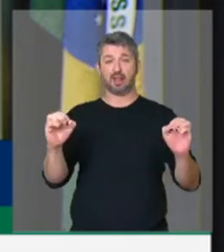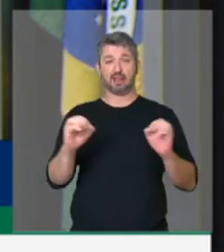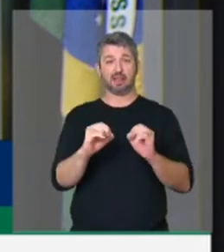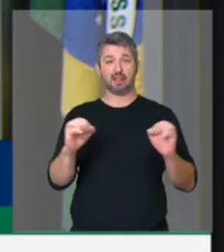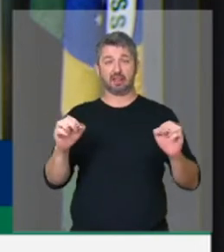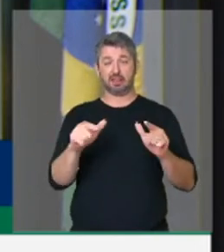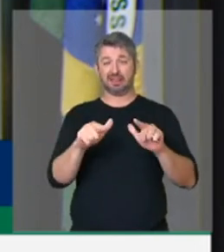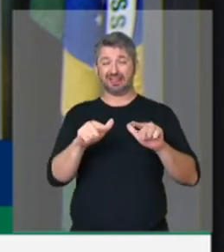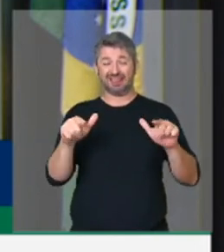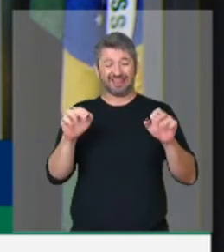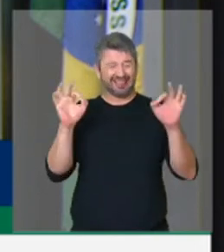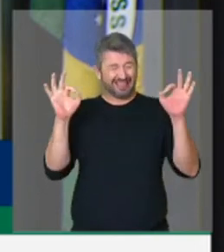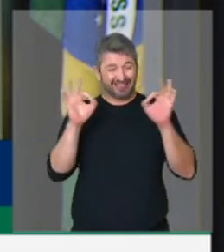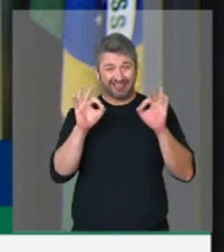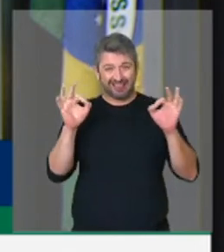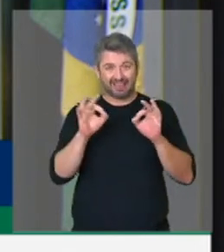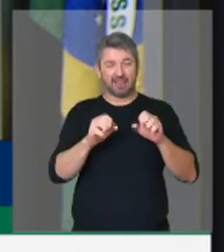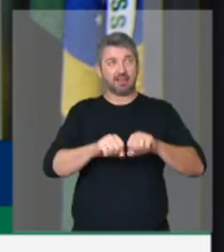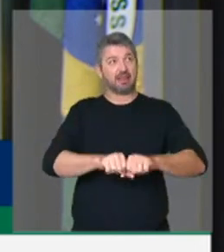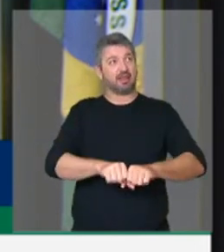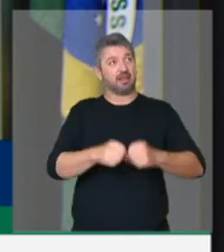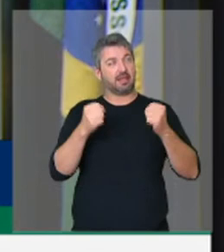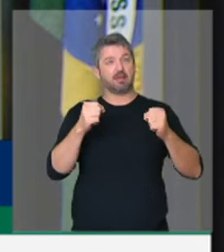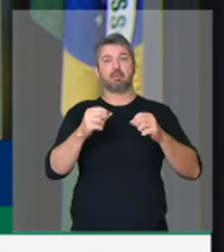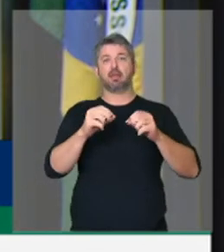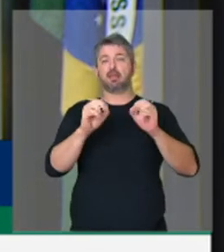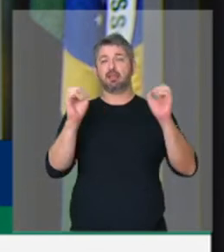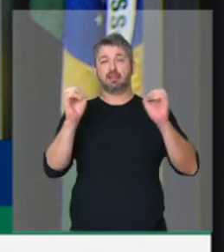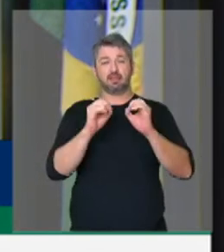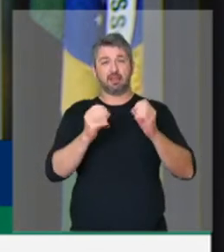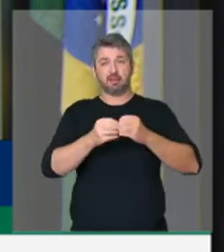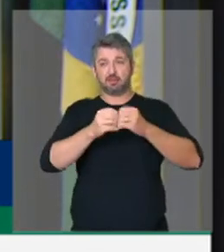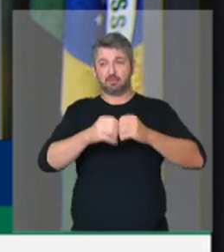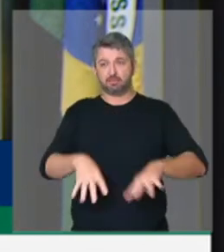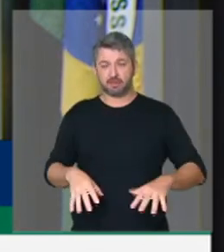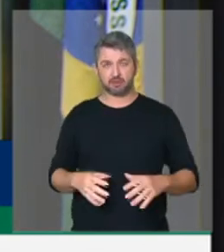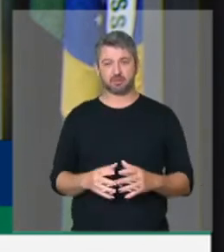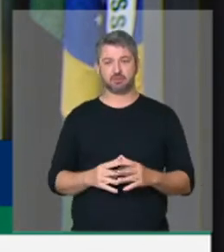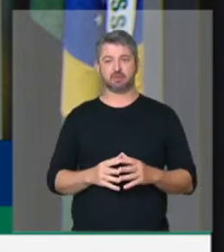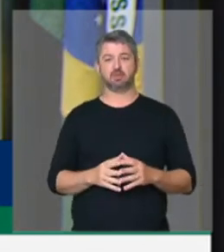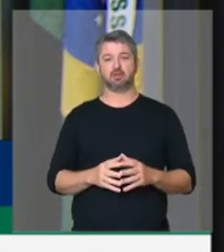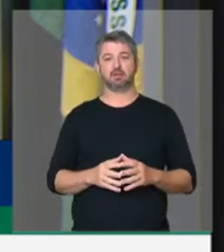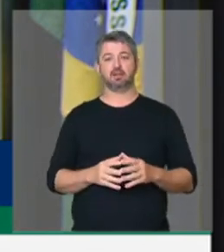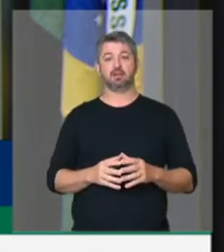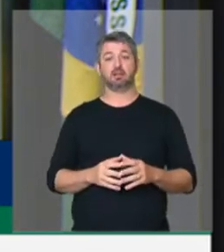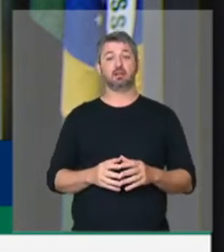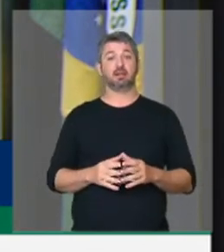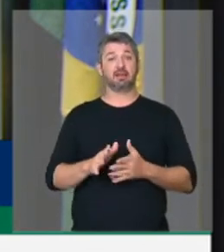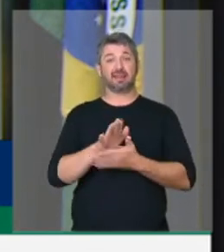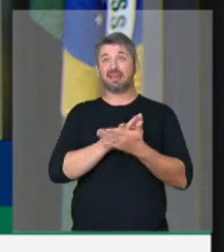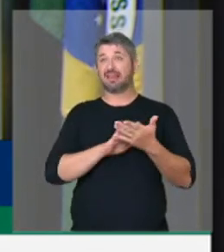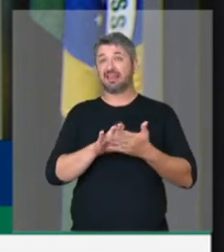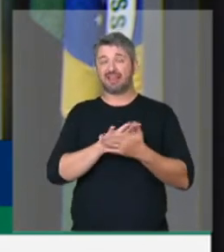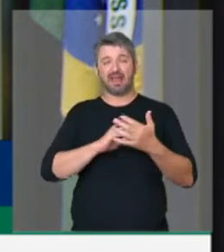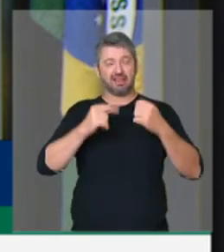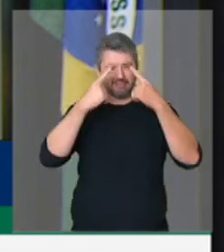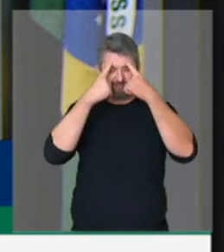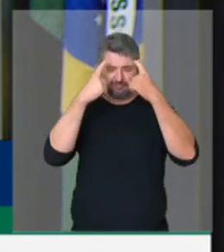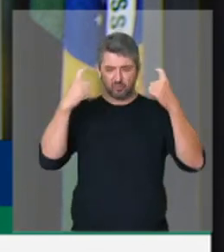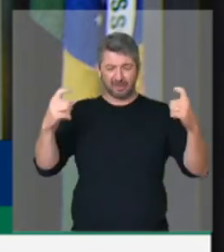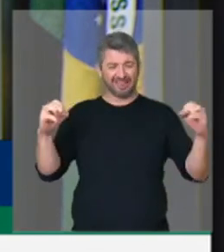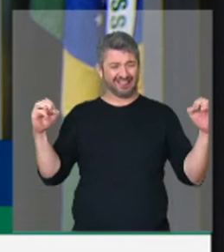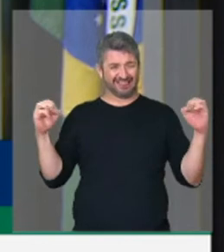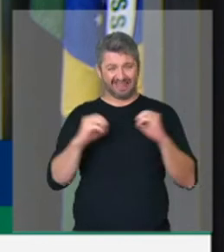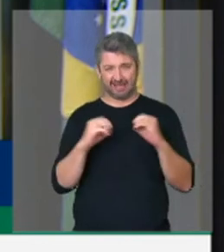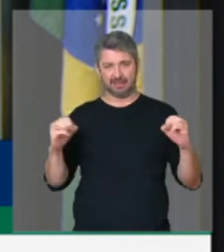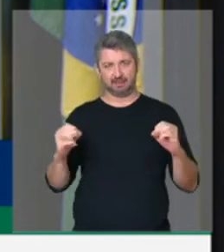momento, nada é depredado, nada é violado, nenhum ato de violência é